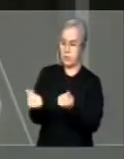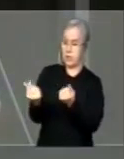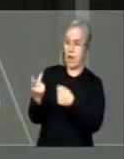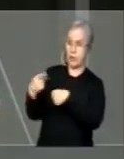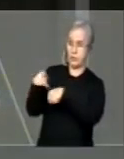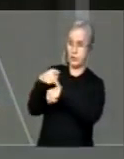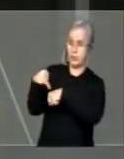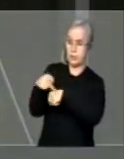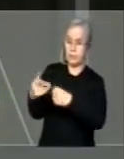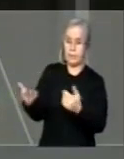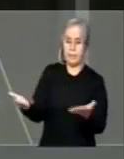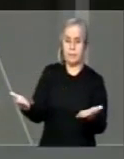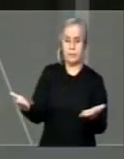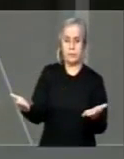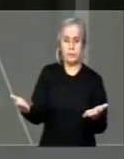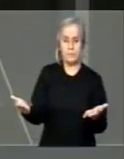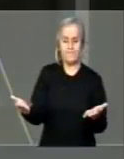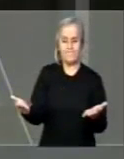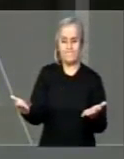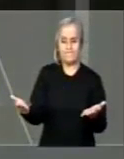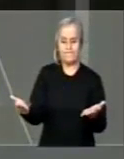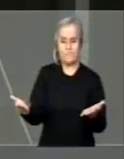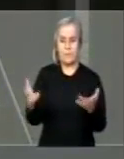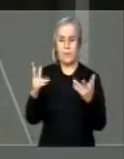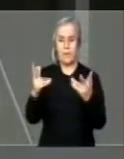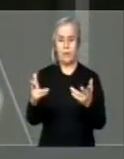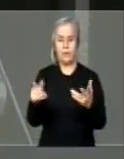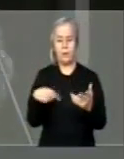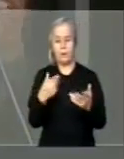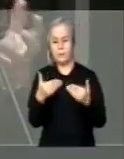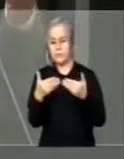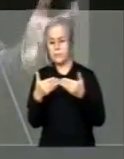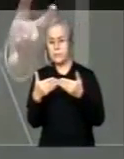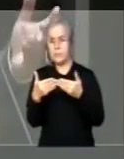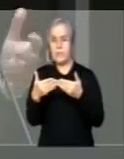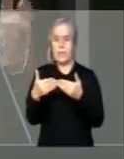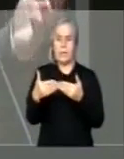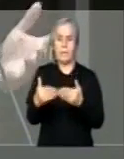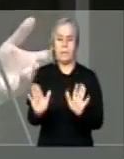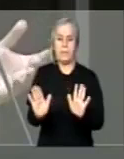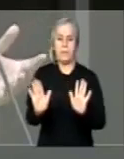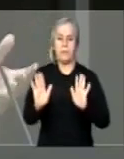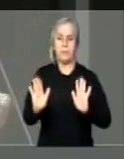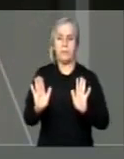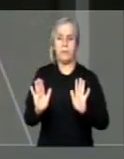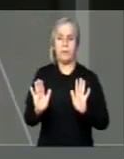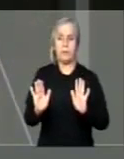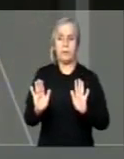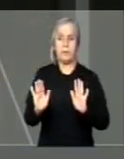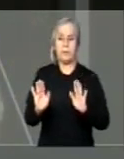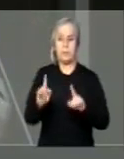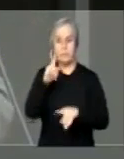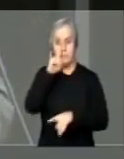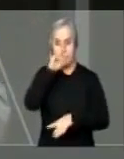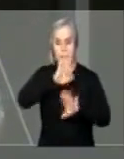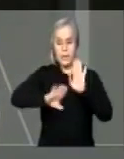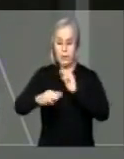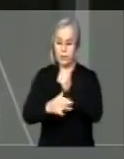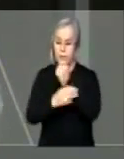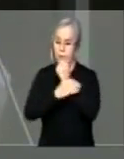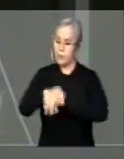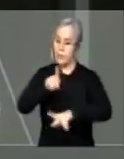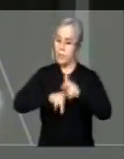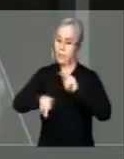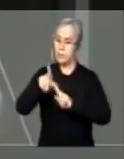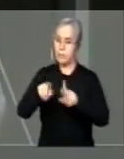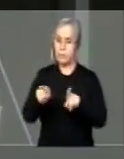total e absoluto, a gente está abrindo um flanco perigoso até para a segurança da população. Sem contar